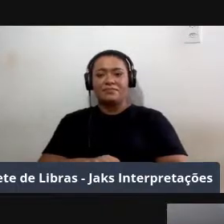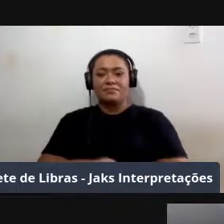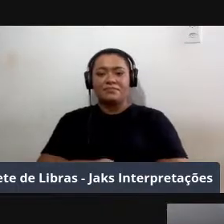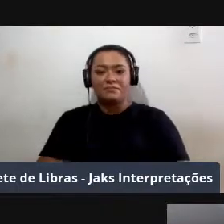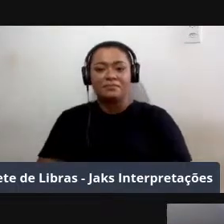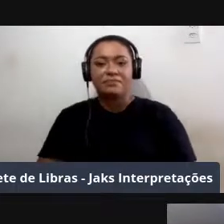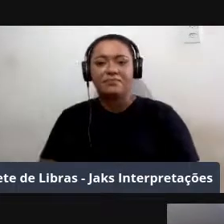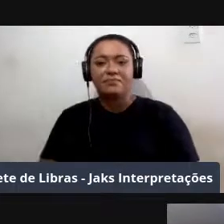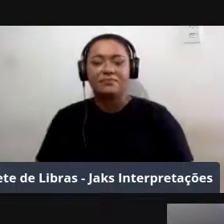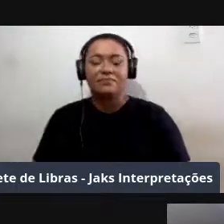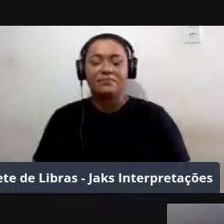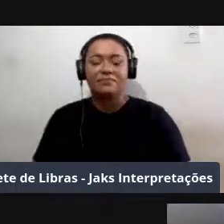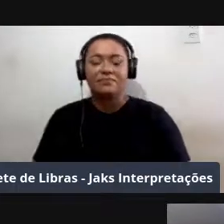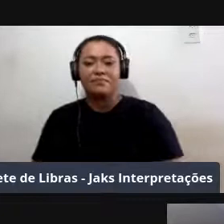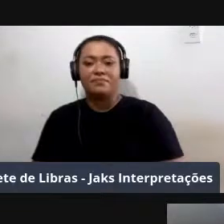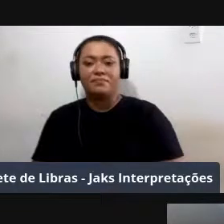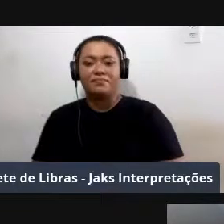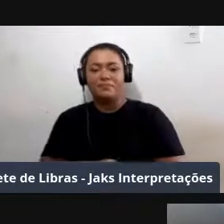Cristiane, você está